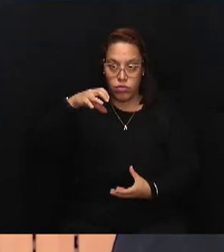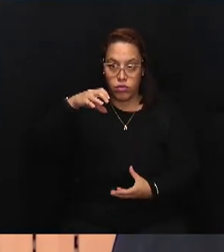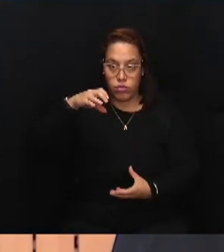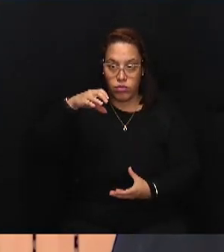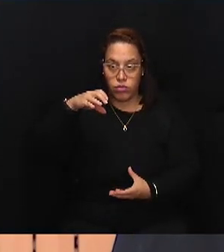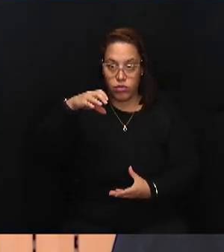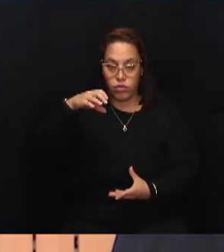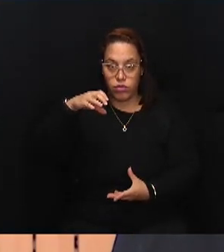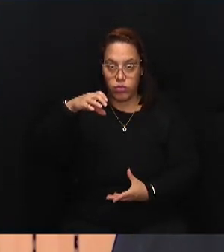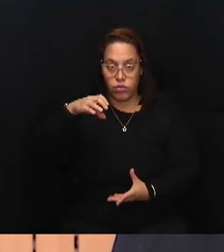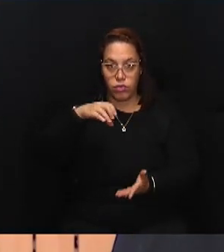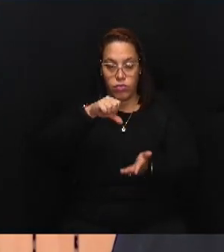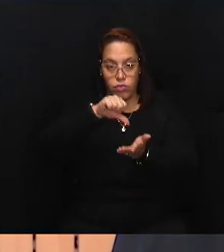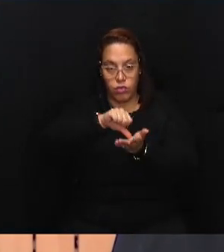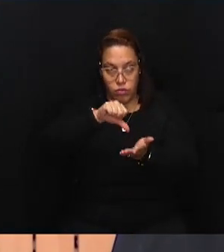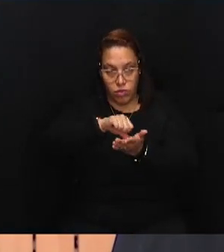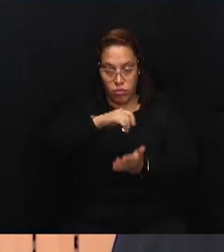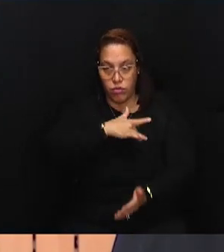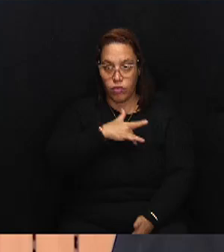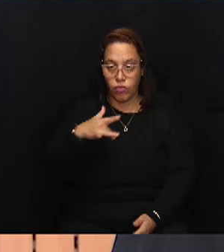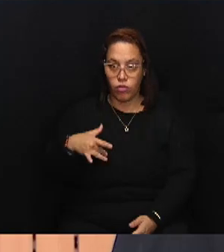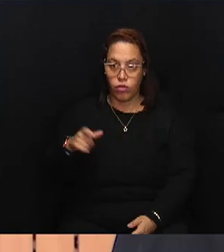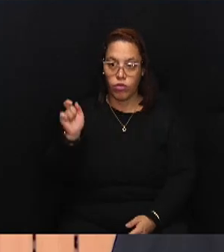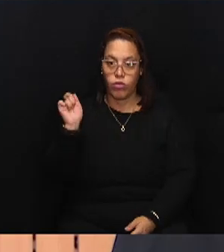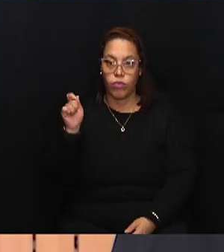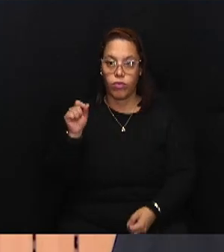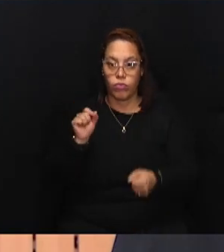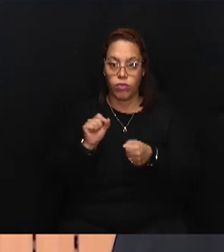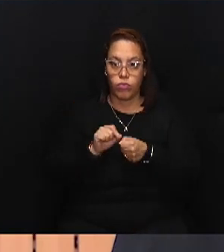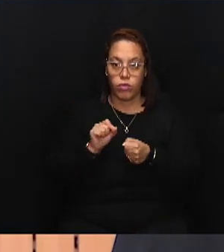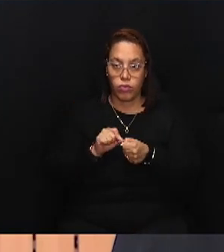ali através do centro de saúde. Então, o que nós temos feito?